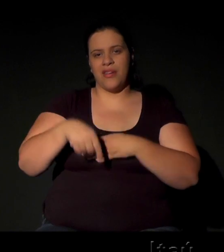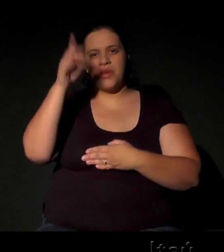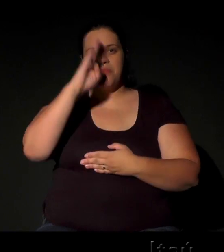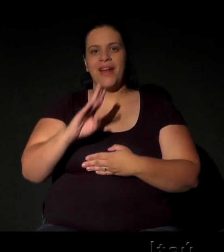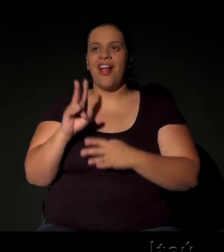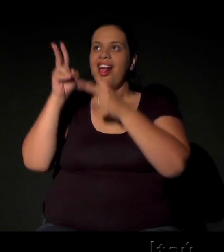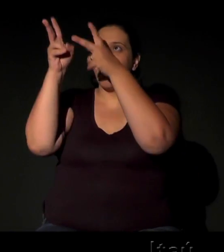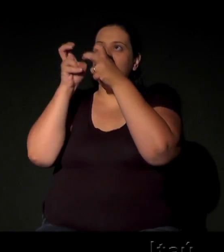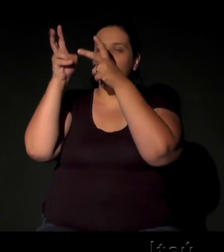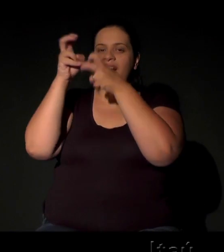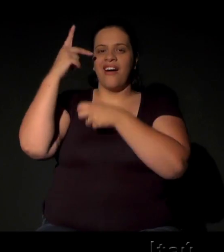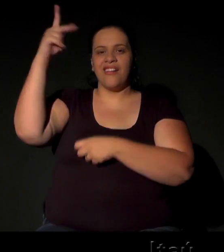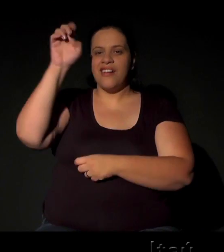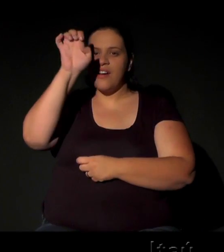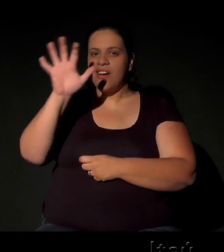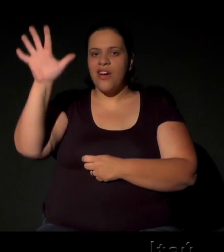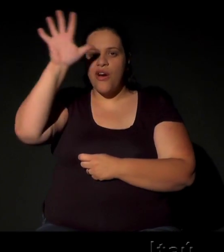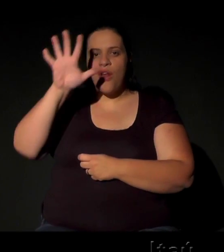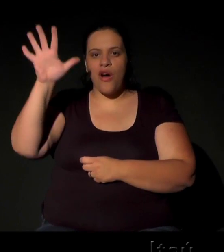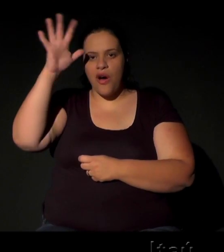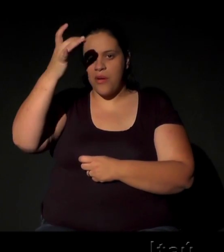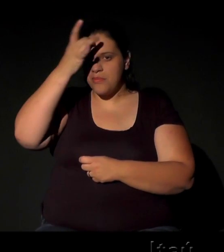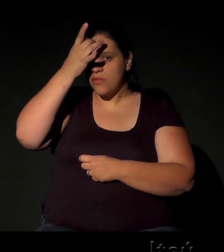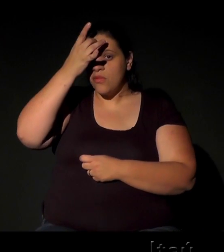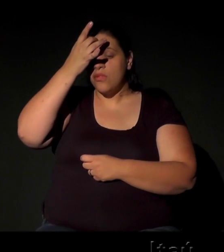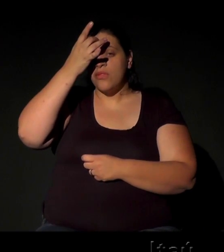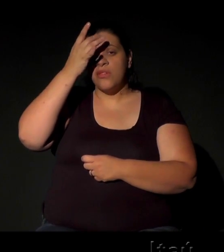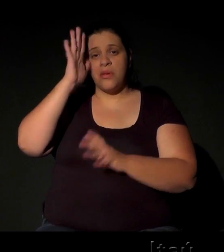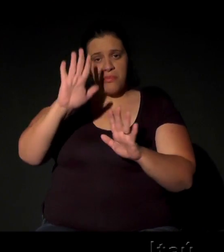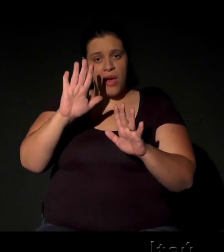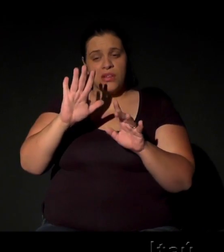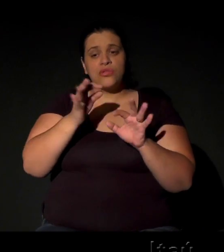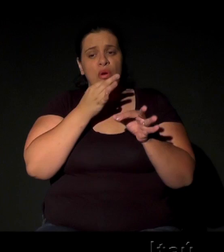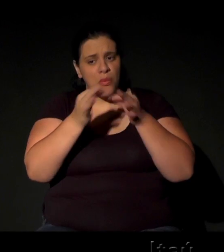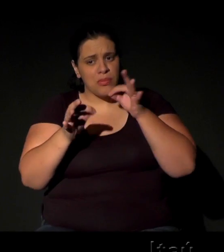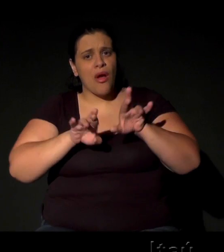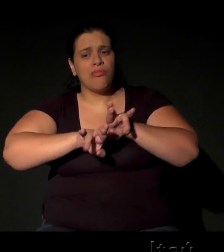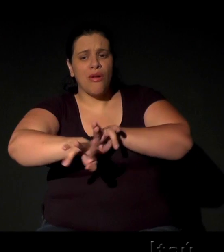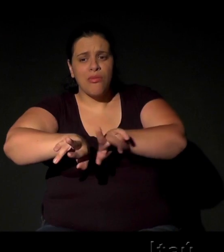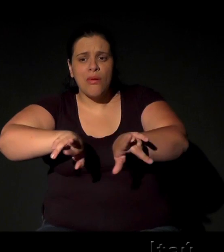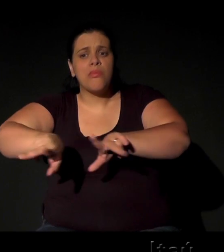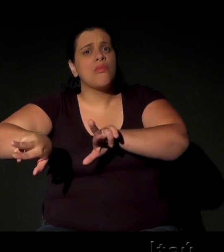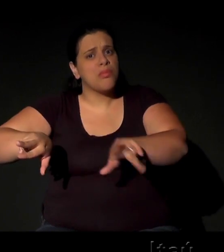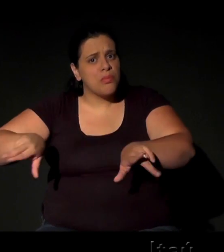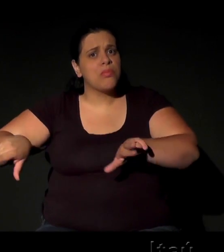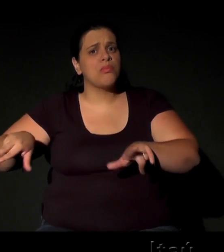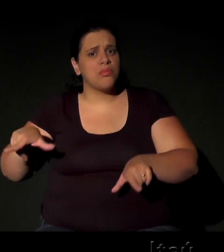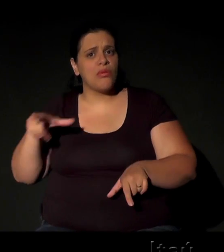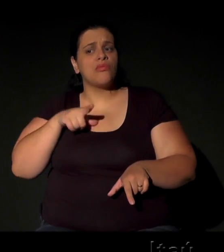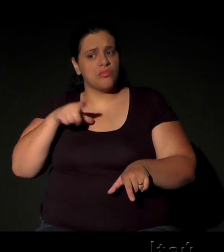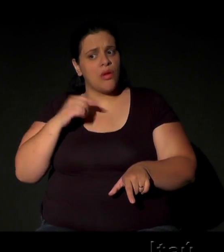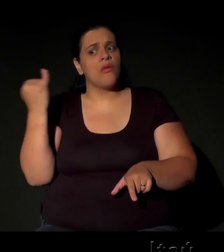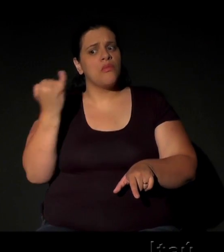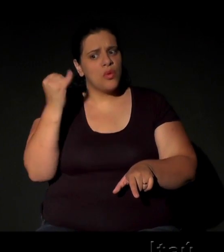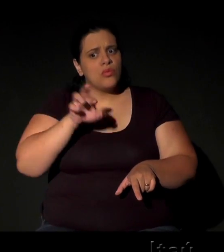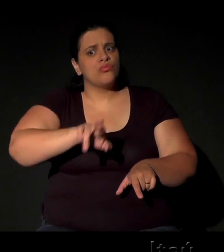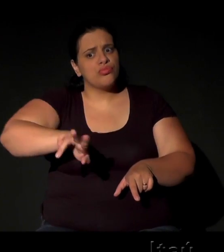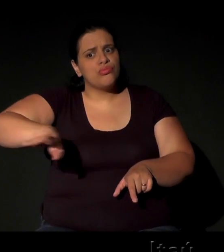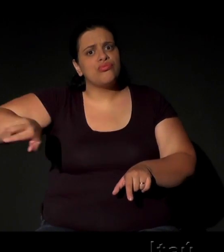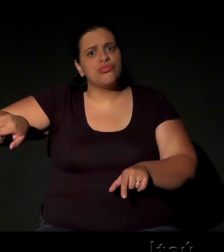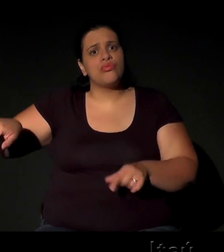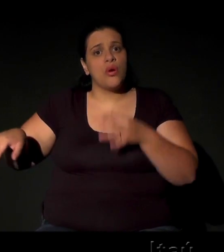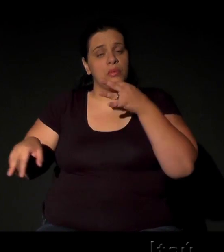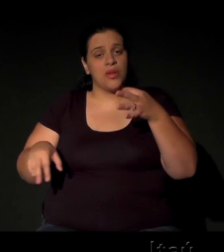eh da das questões não significam que as outras vozes não são importantes só significa que dentro dessa lógica essas vozes foram